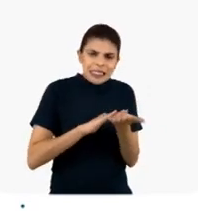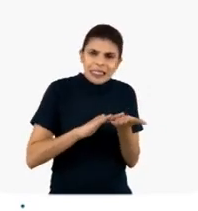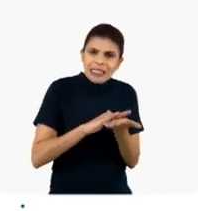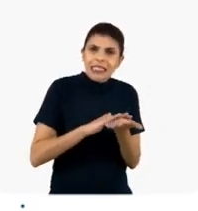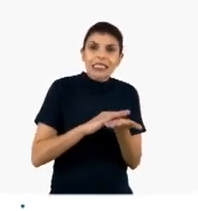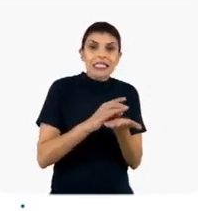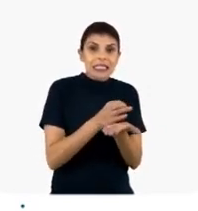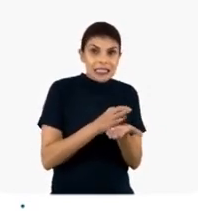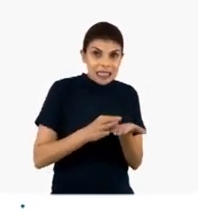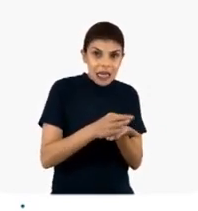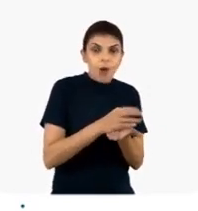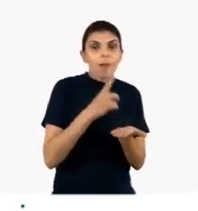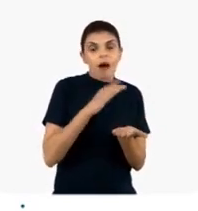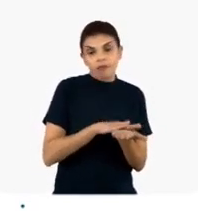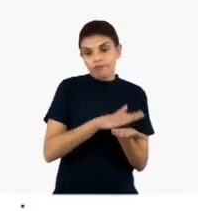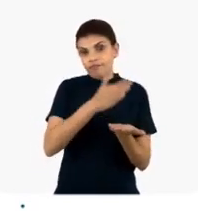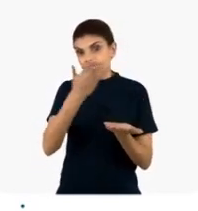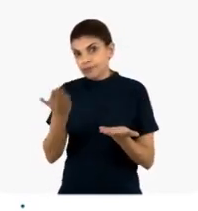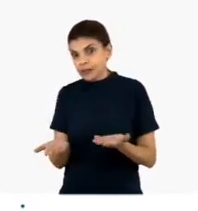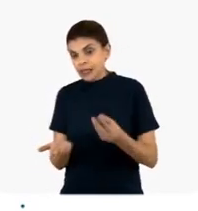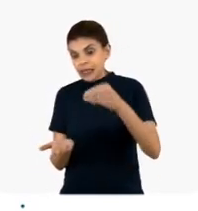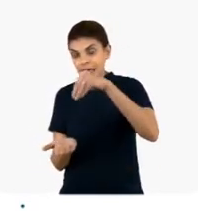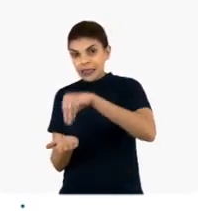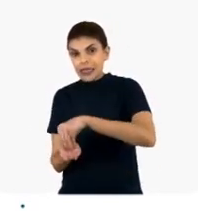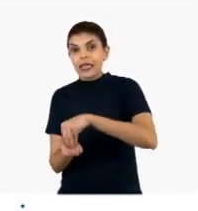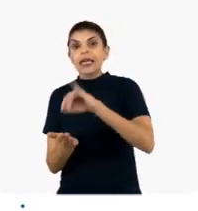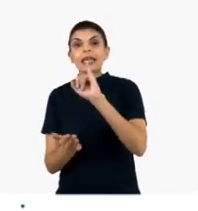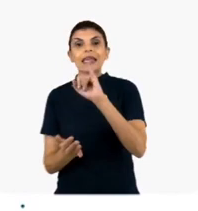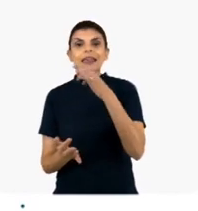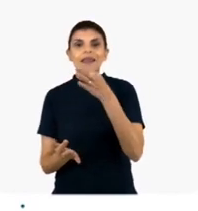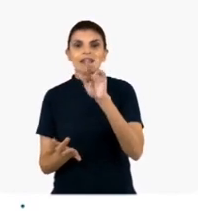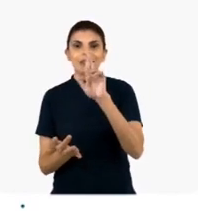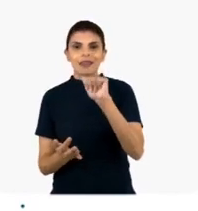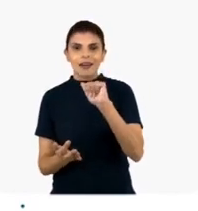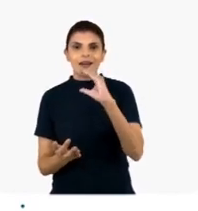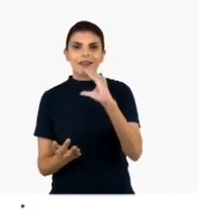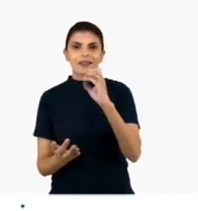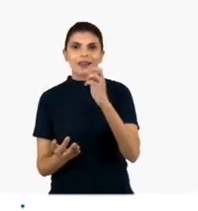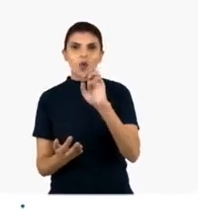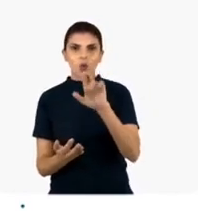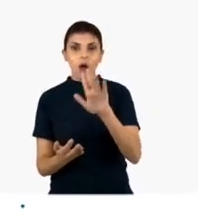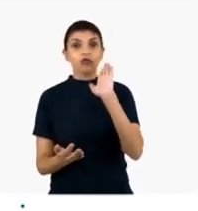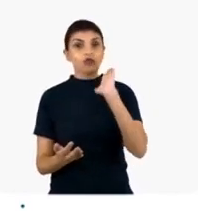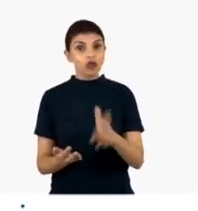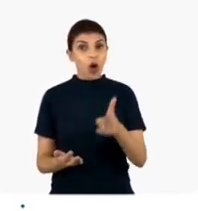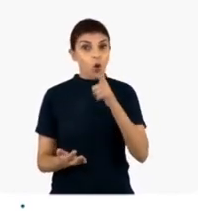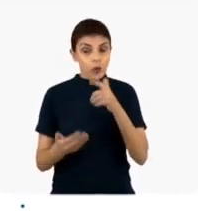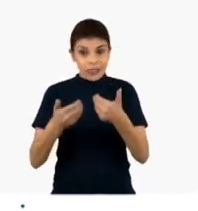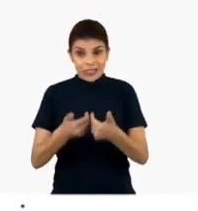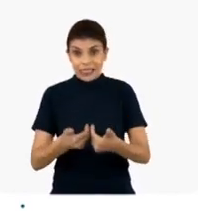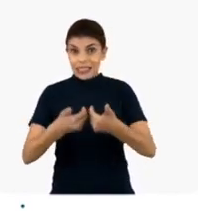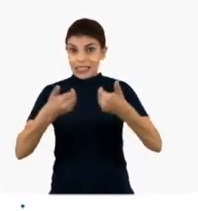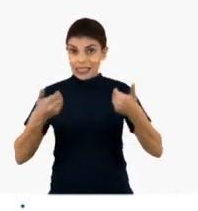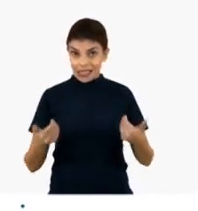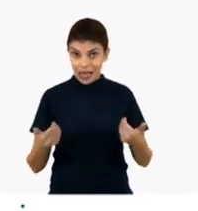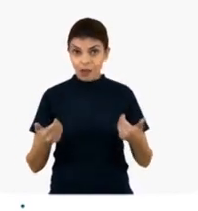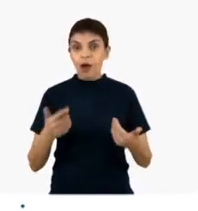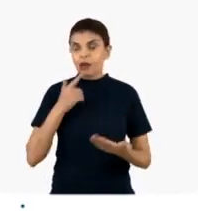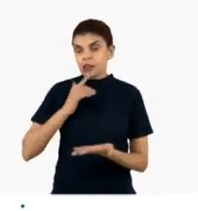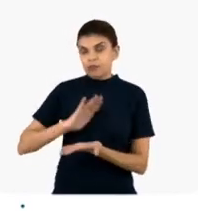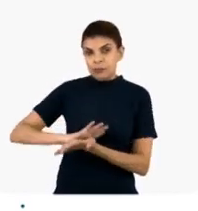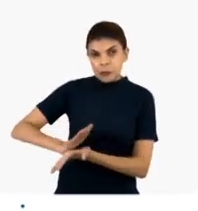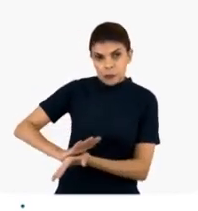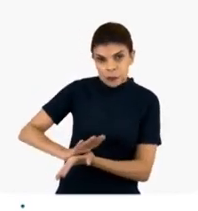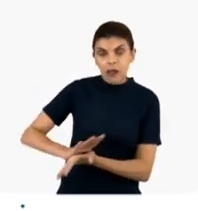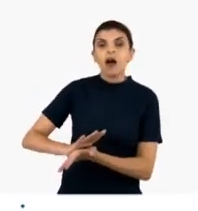lisar as células para expor o conteúdo intracelular. Uma vez que eu consegui separar e